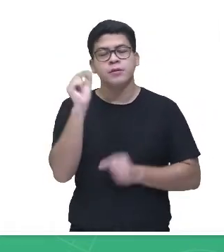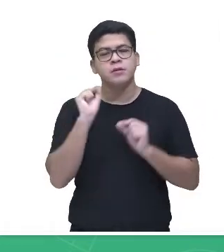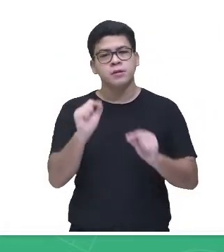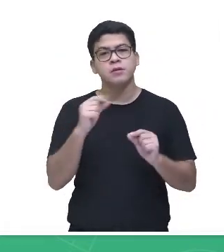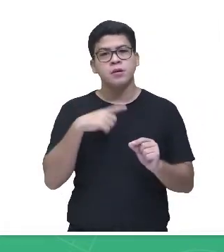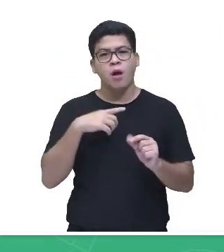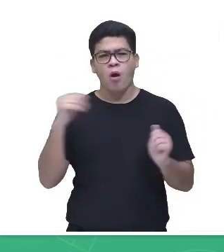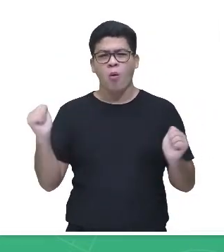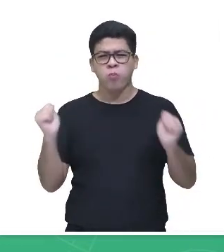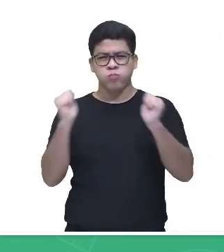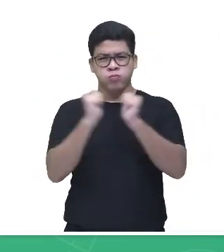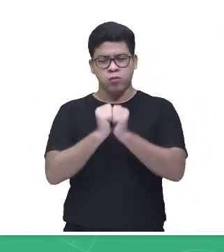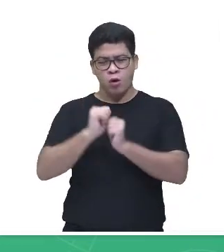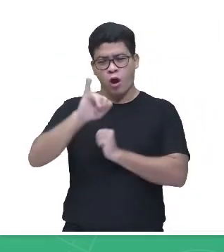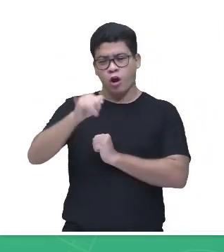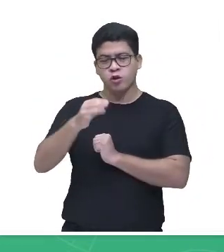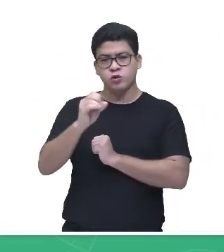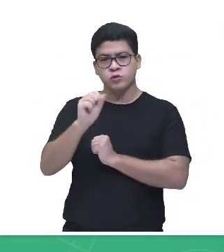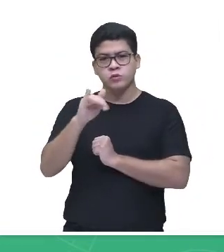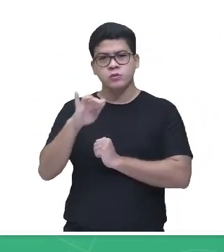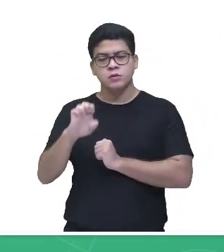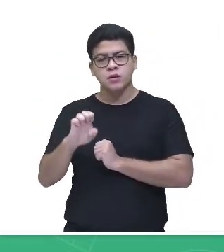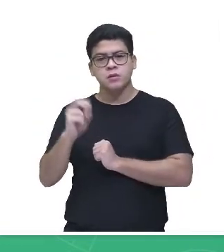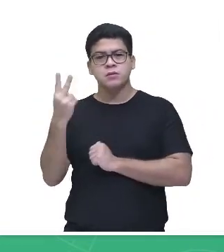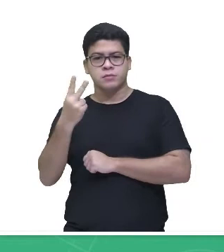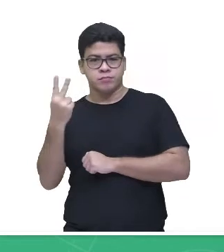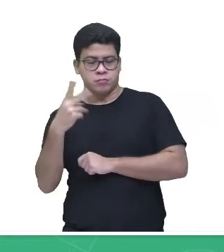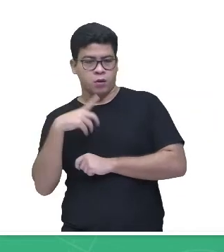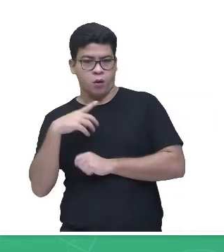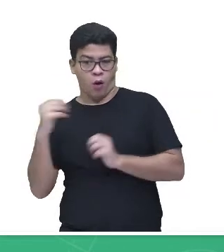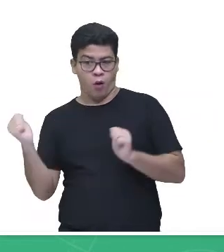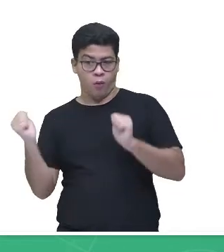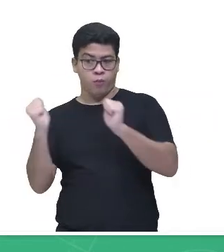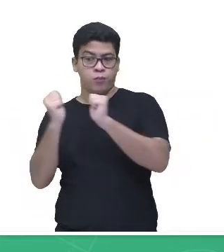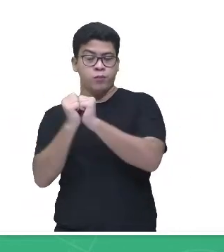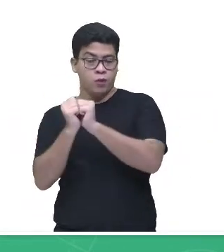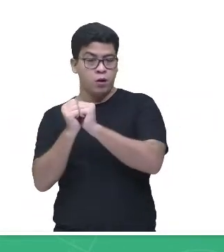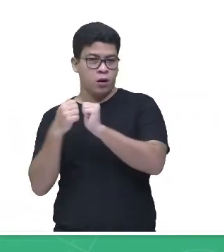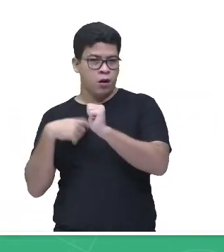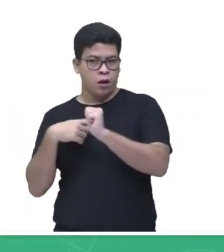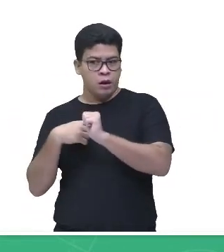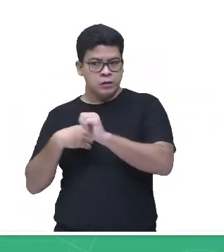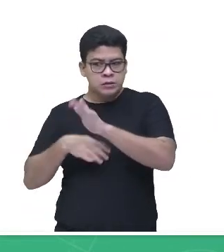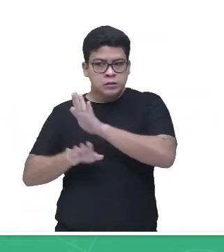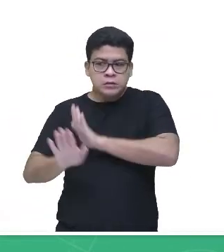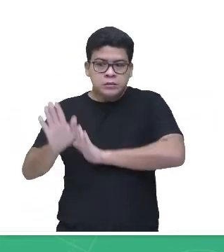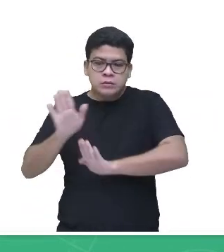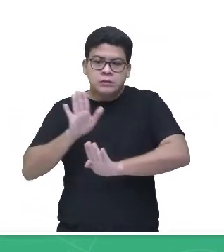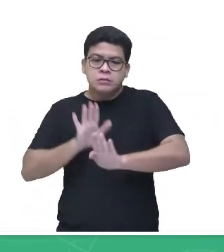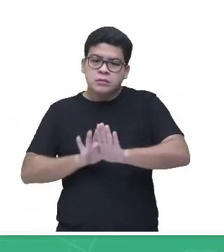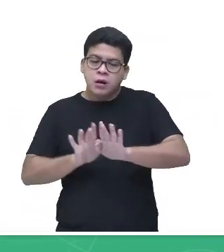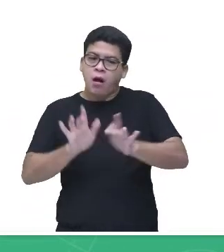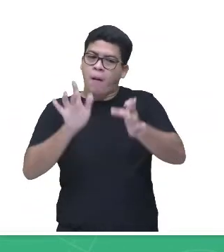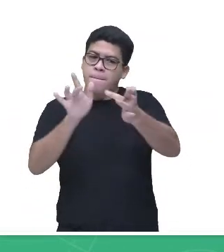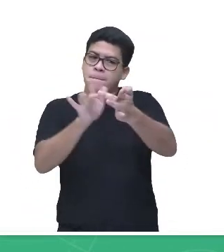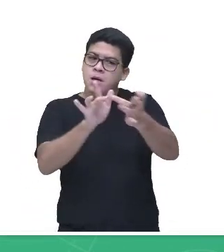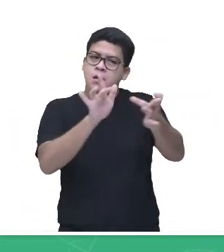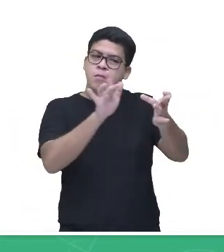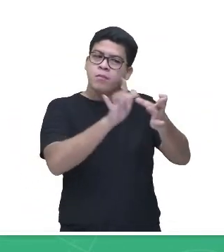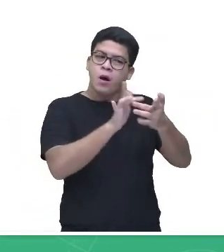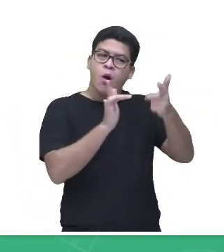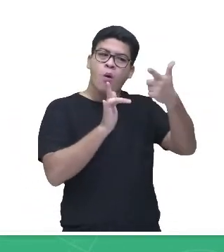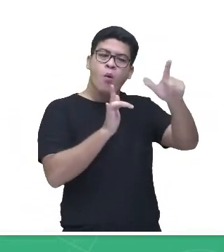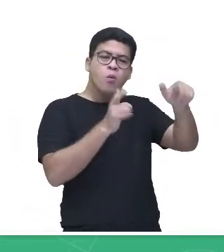ali de José II, ela vai se aliar cuidadosamente a outros monarcas, porque ela vai começar a